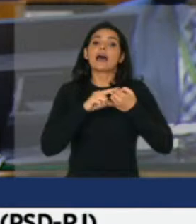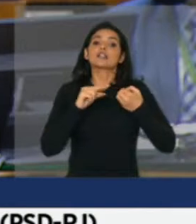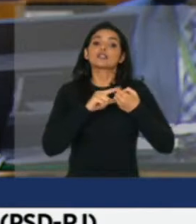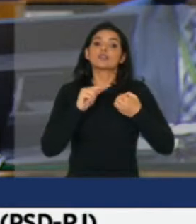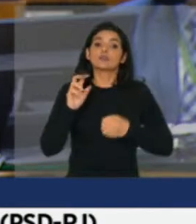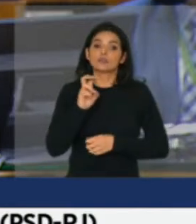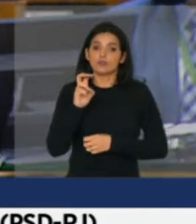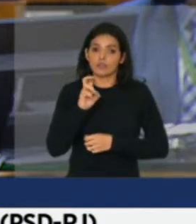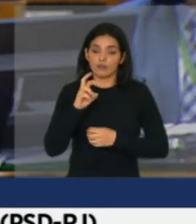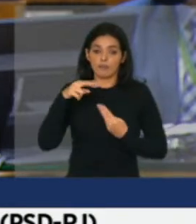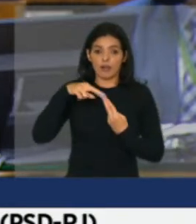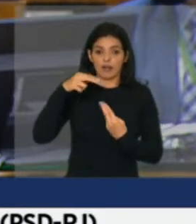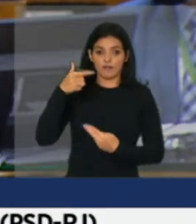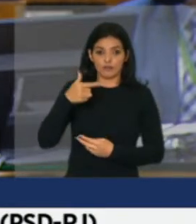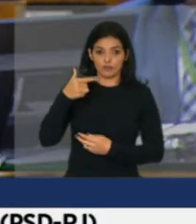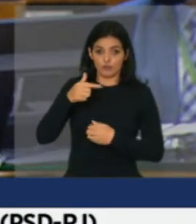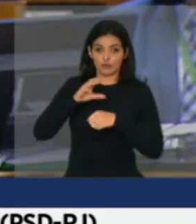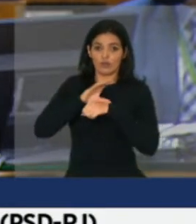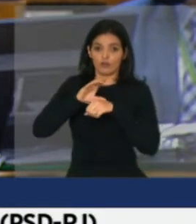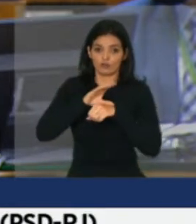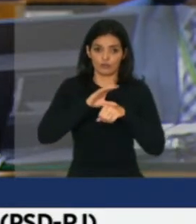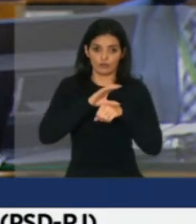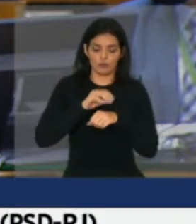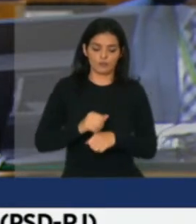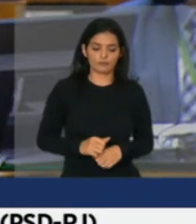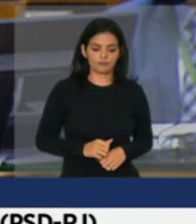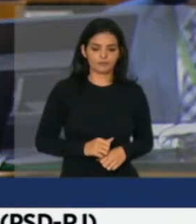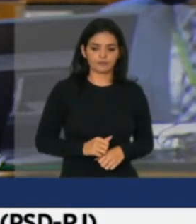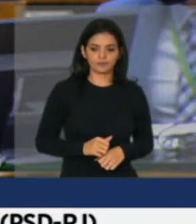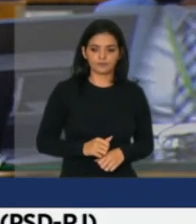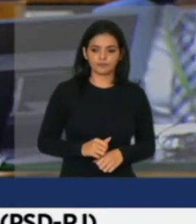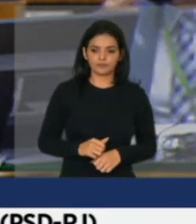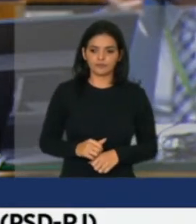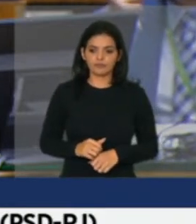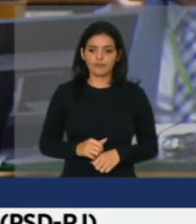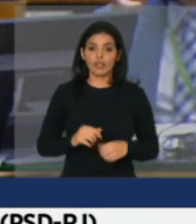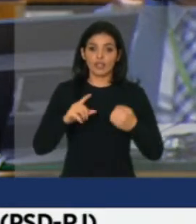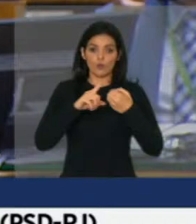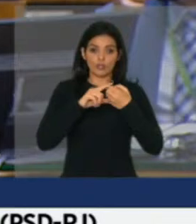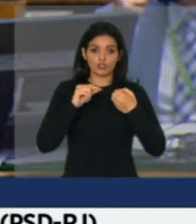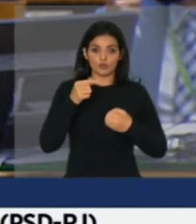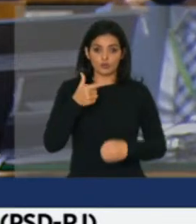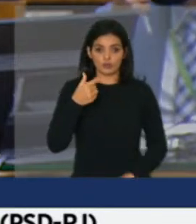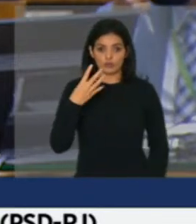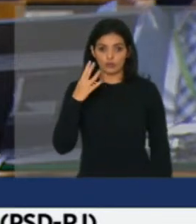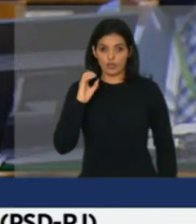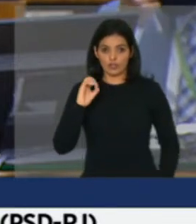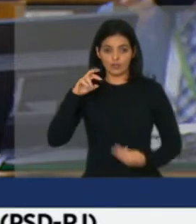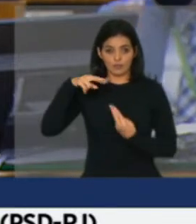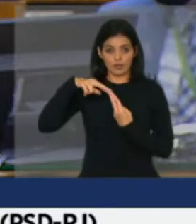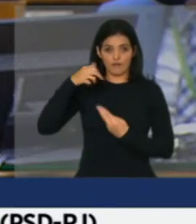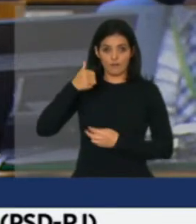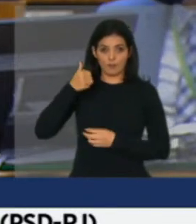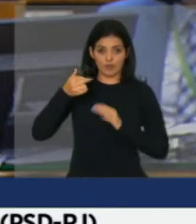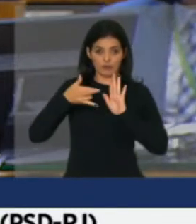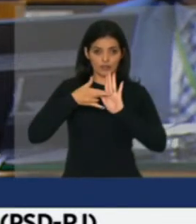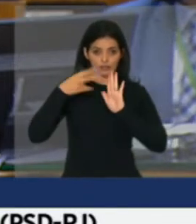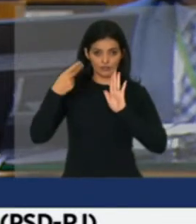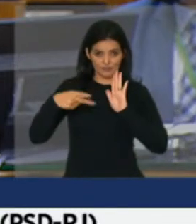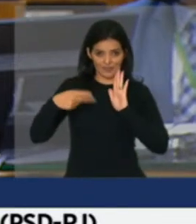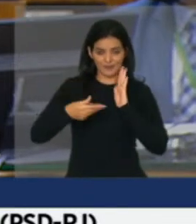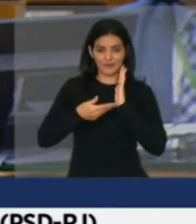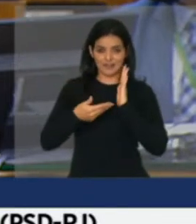55, parágrafo 2º da Constituição Federal, combinado com o artigo 240, parágrafo 1º do Regimento Interno da Câmara